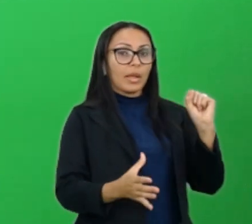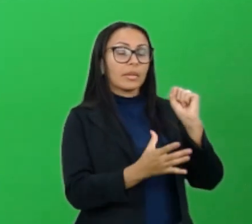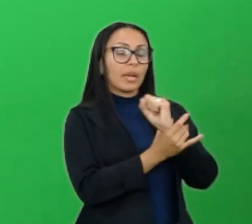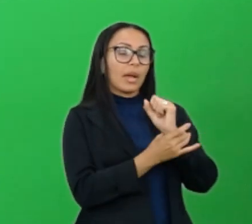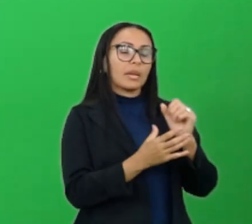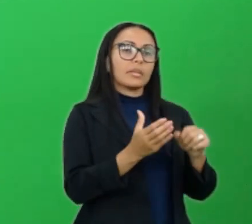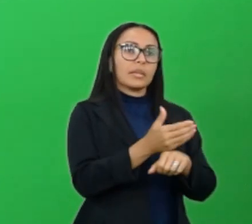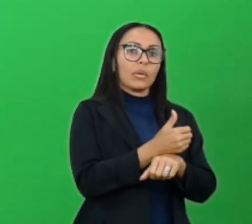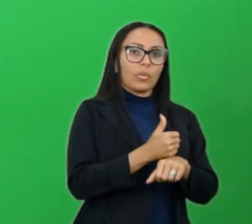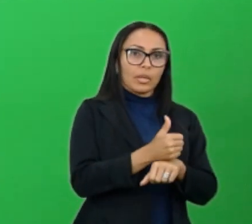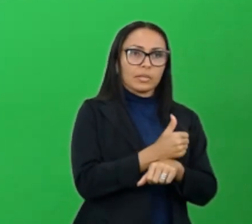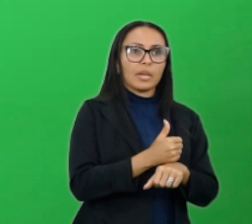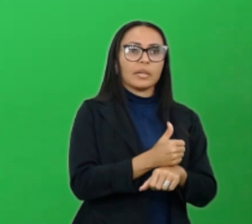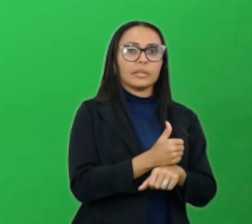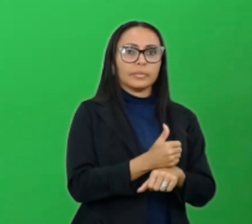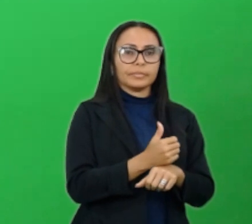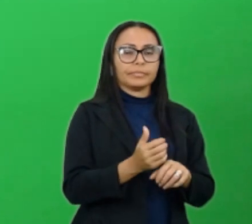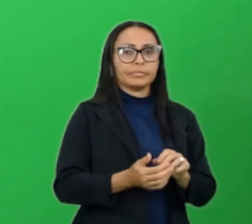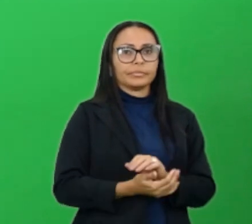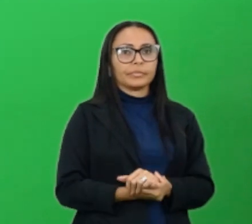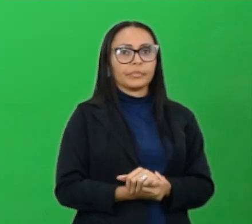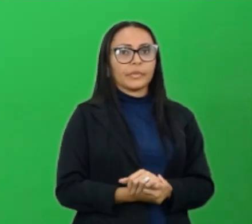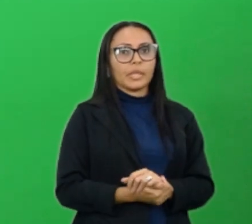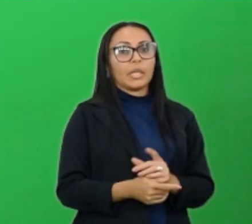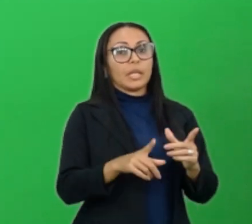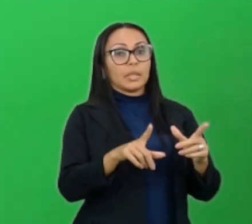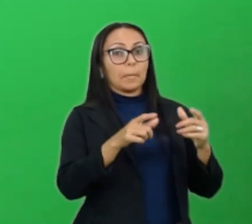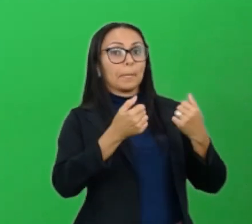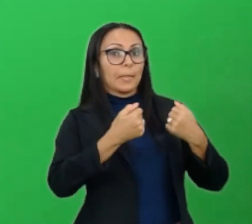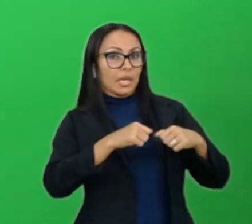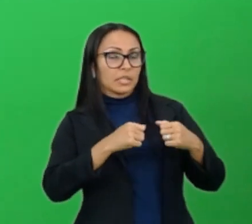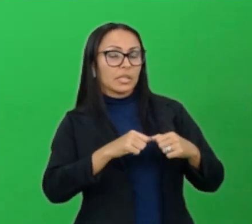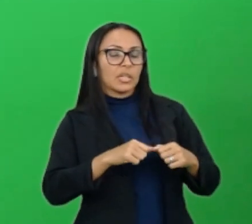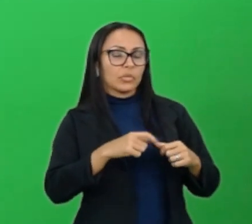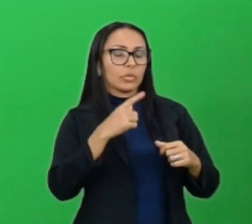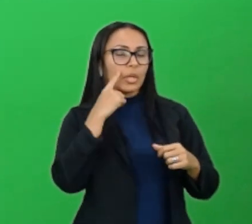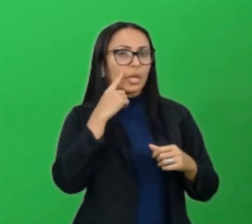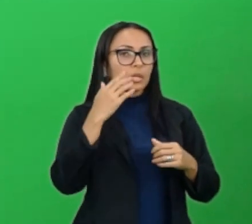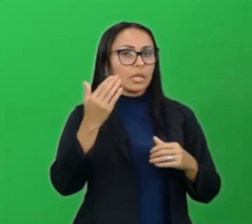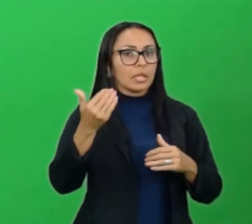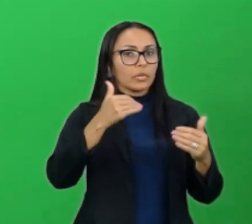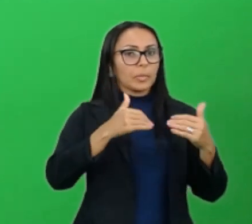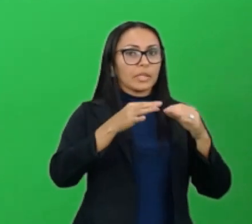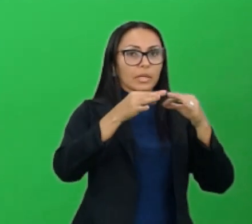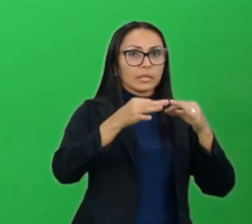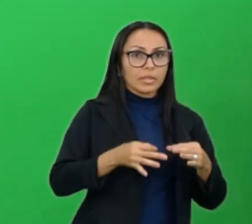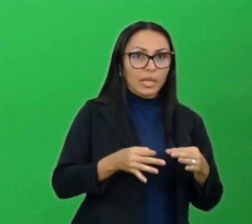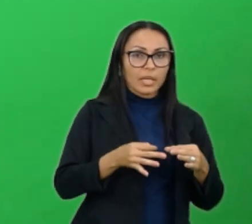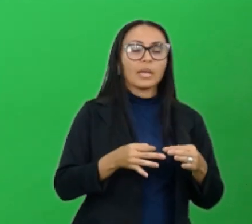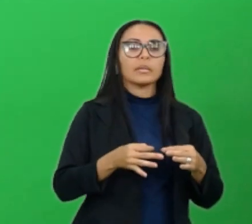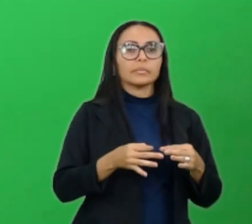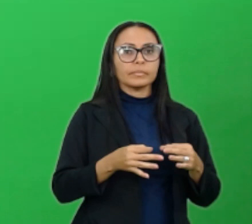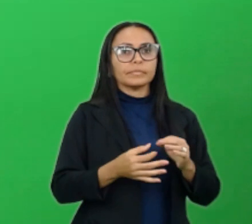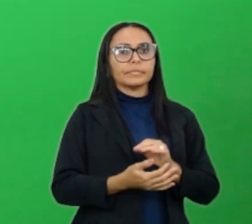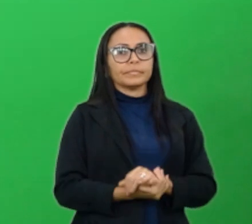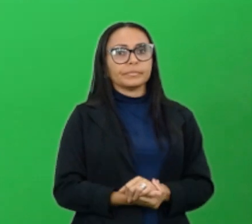indicador. Ele deve ser preciso, ou seja, trazer uma medida exata e direta, né, sem muita